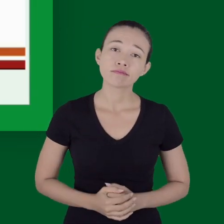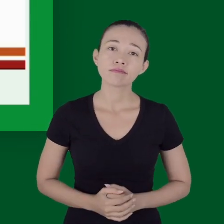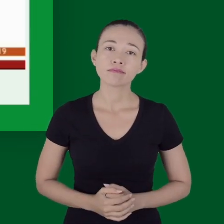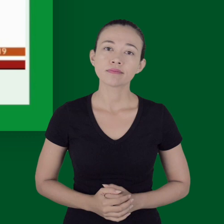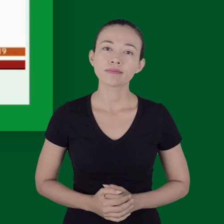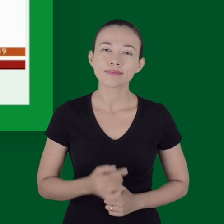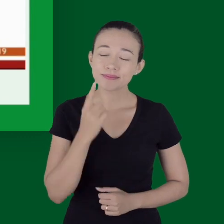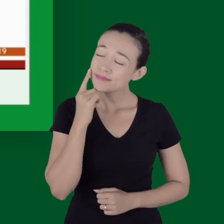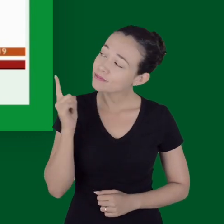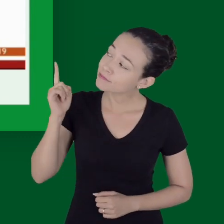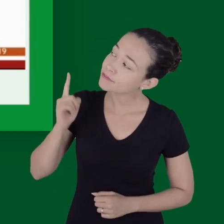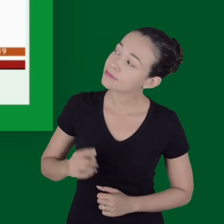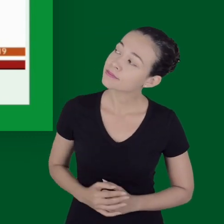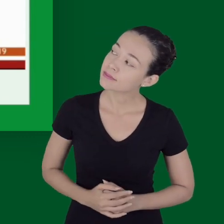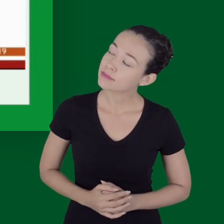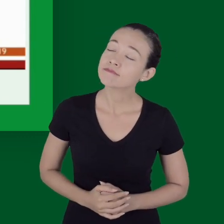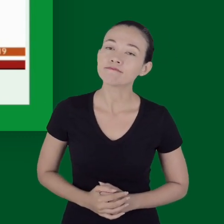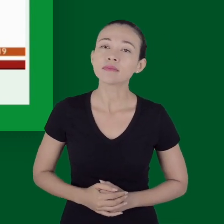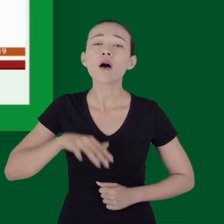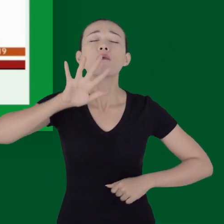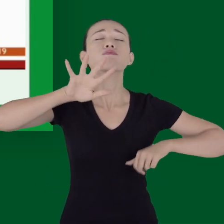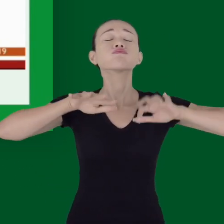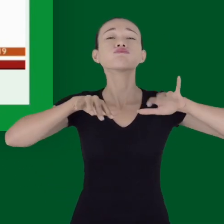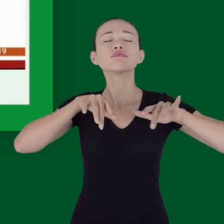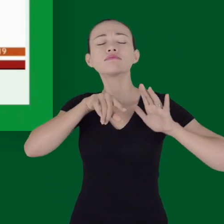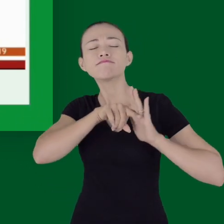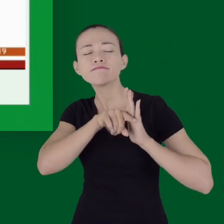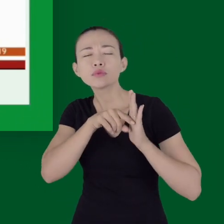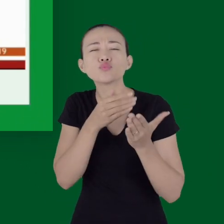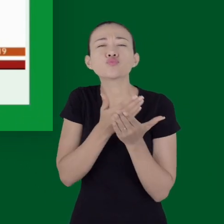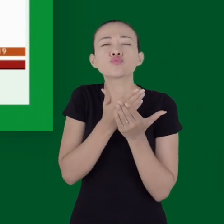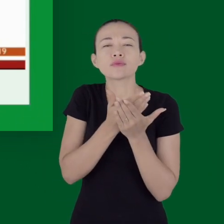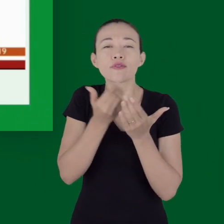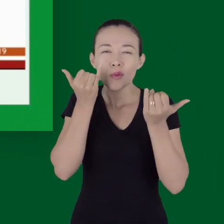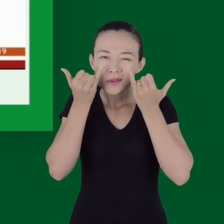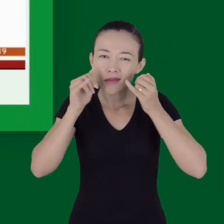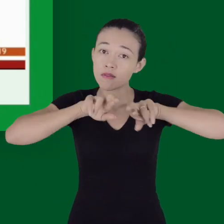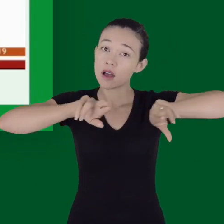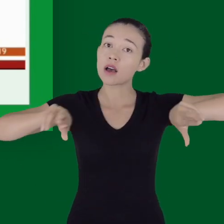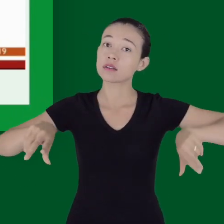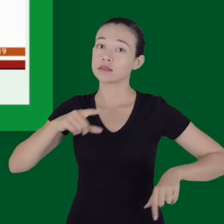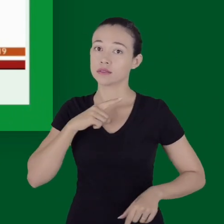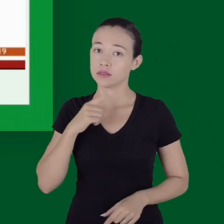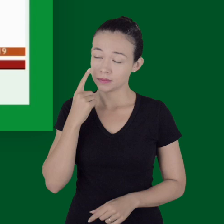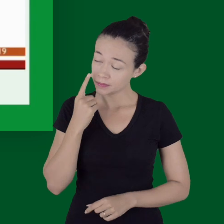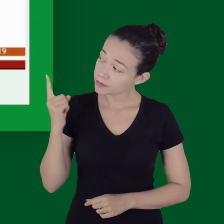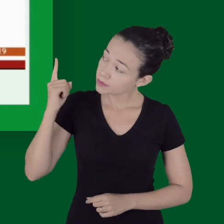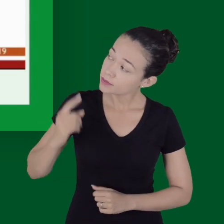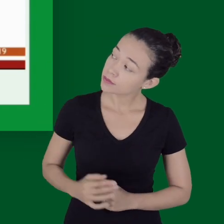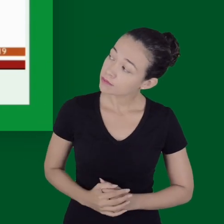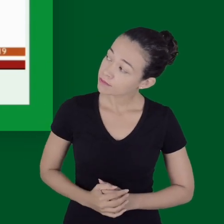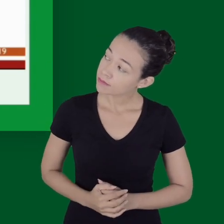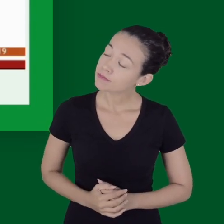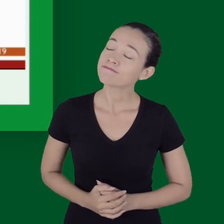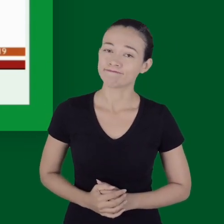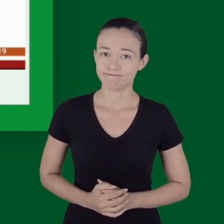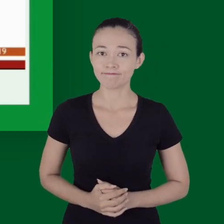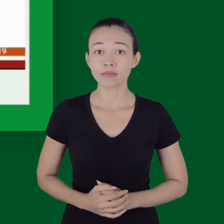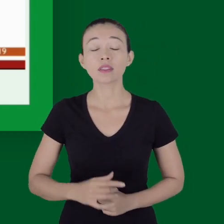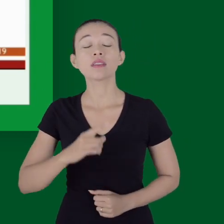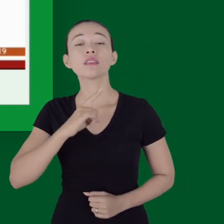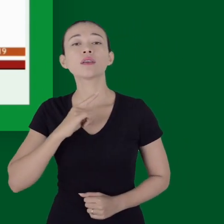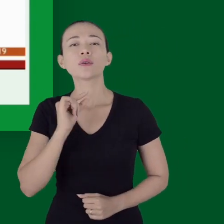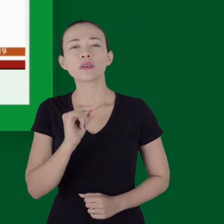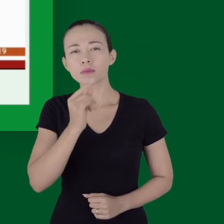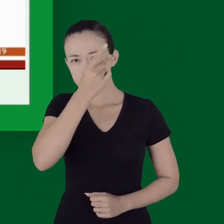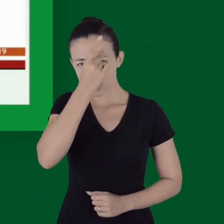Falando um pouco a respeito da epidemiologia, né? No Brasil, são dados de 2019, no Brasil, das 35 causas externas